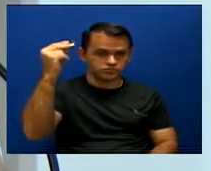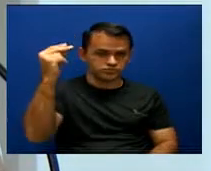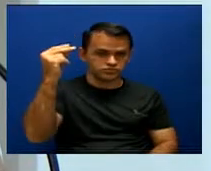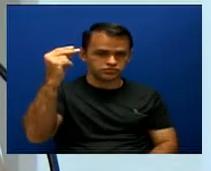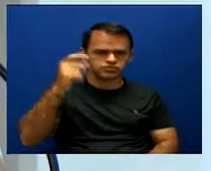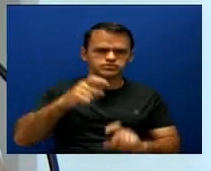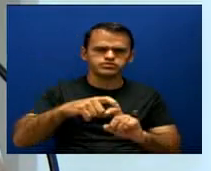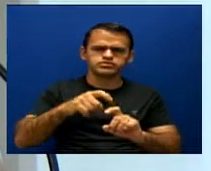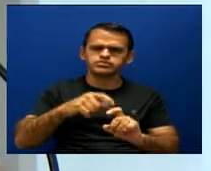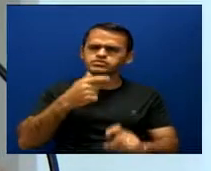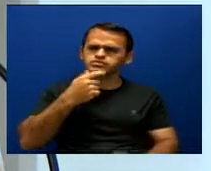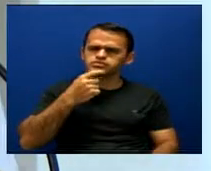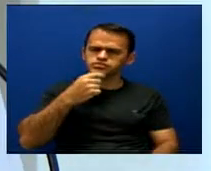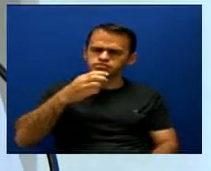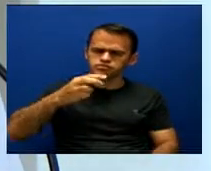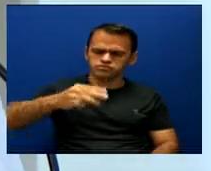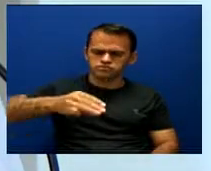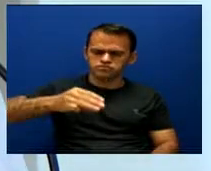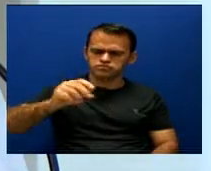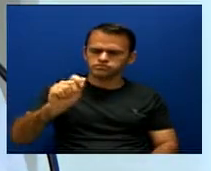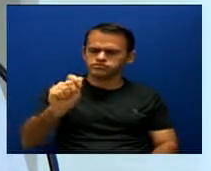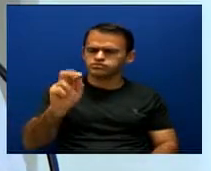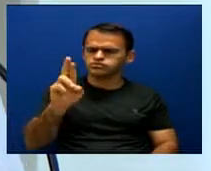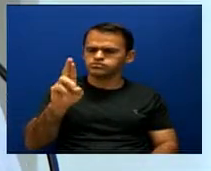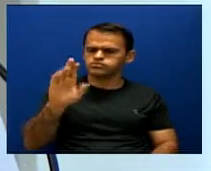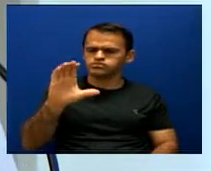o médico, o doutor Marcos...